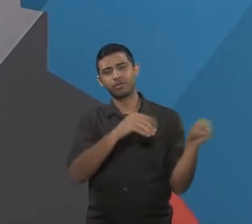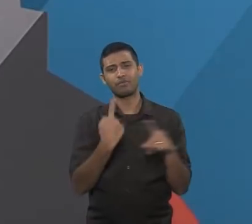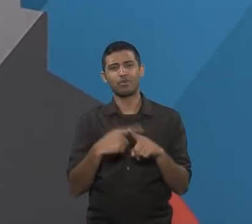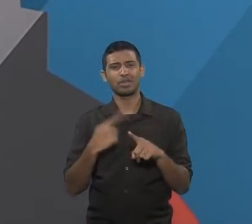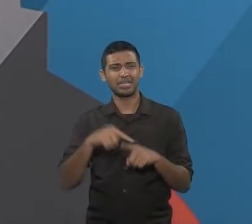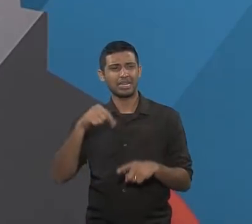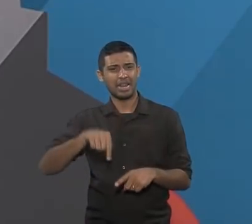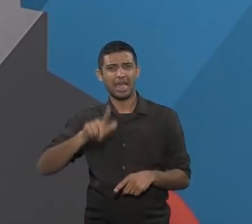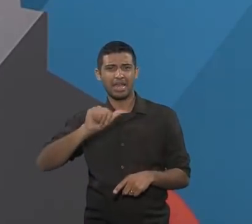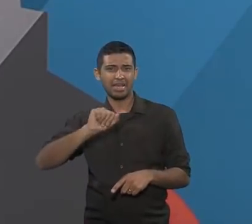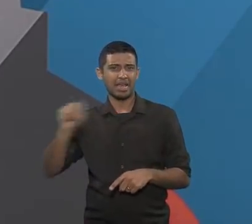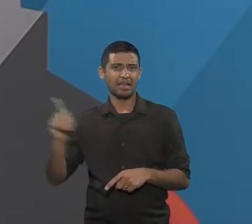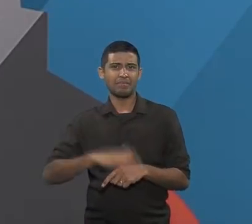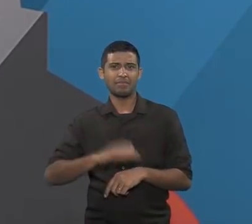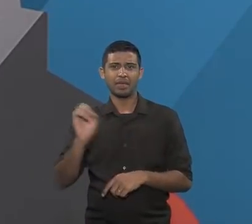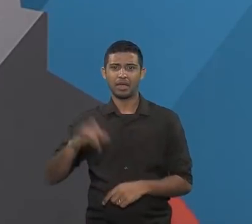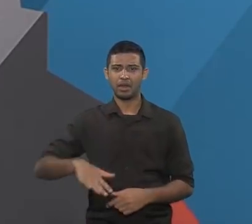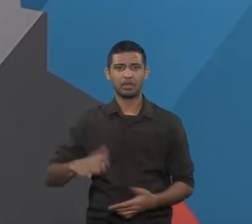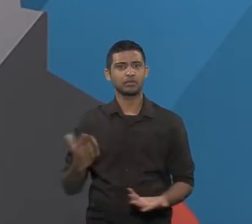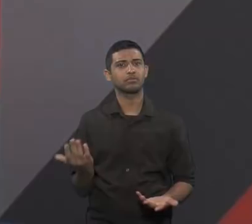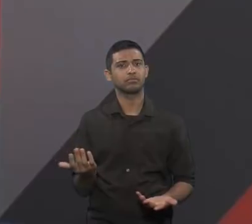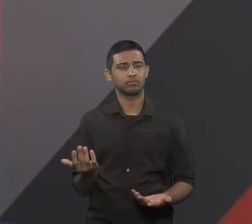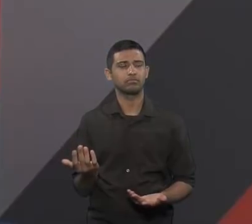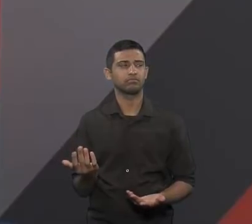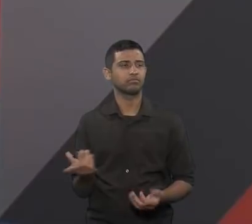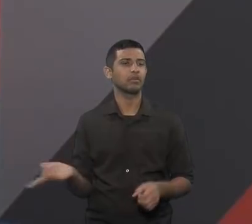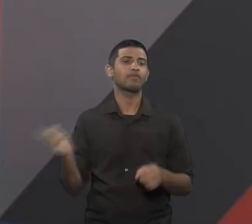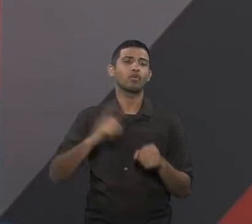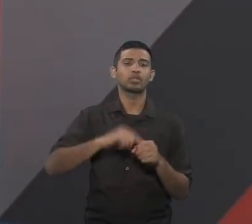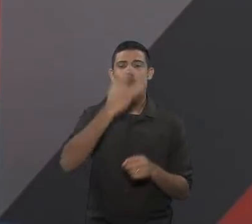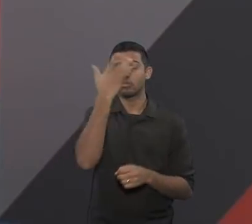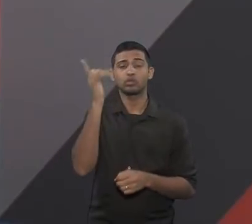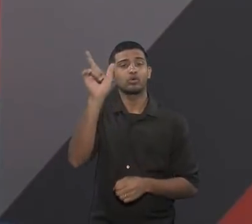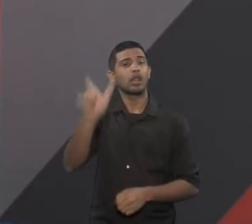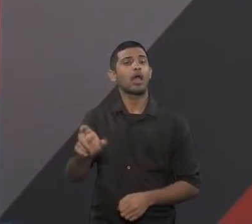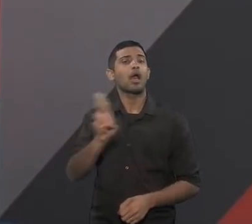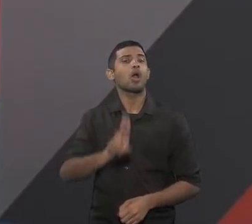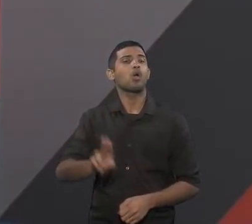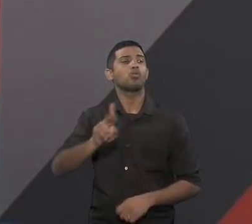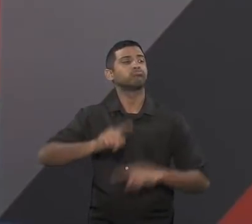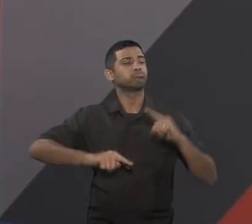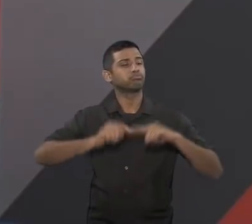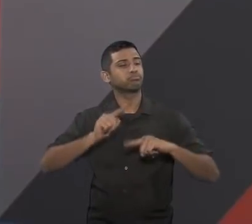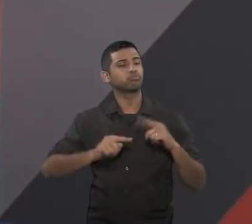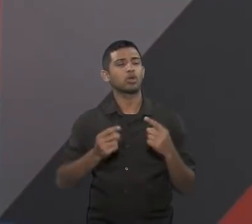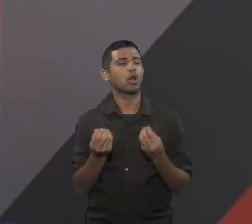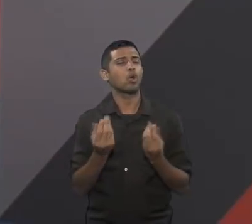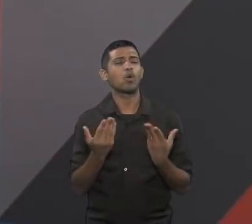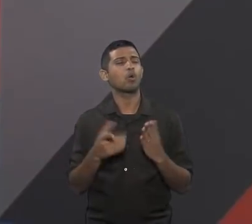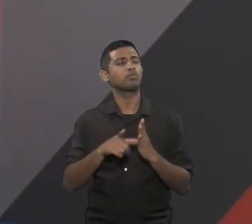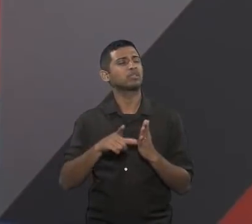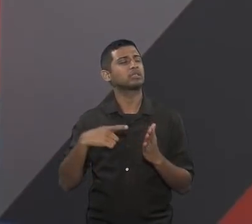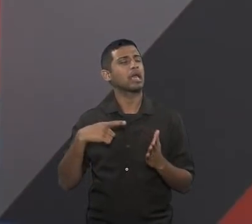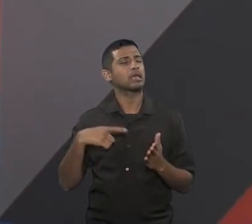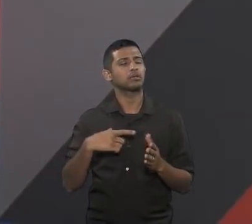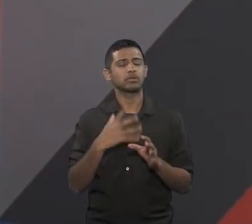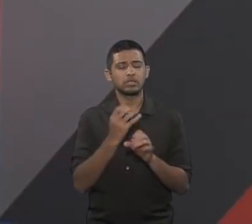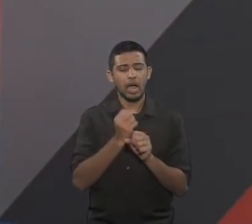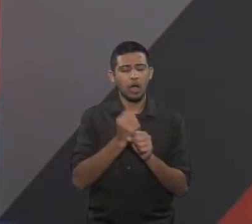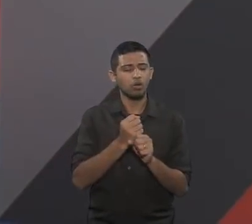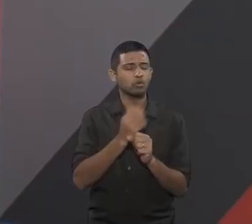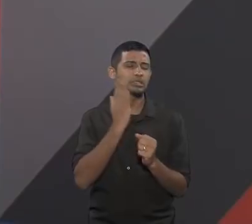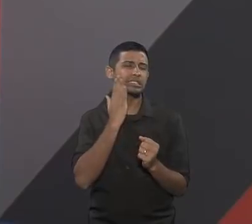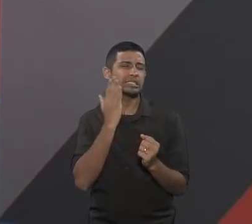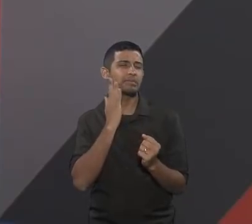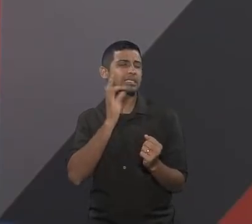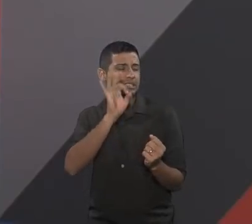gás aplicada nas indústrias. Deputado, voltando ao consumidor, como é que é feito mais ou menos esse cálculo para chegar